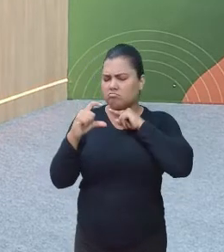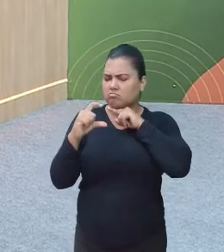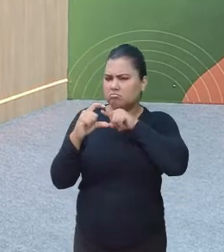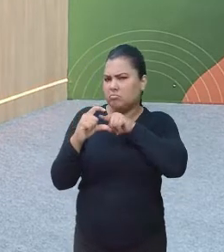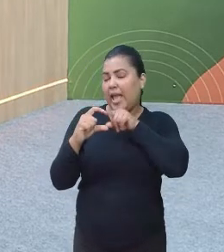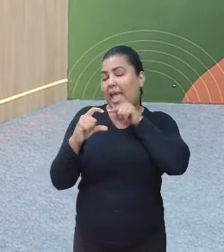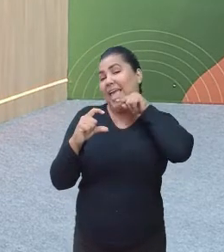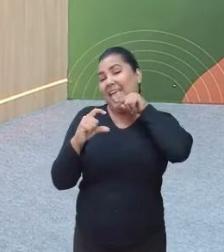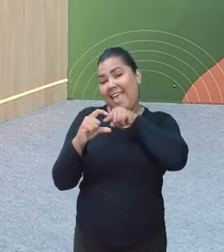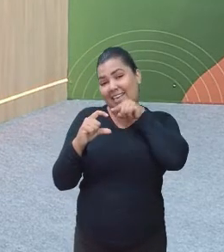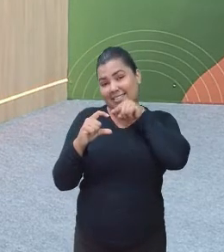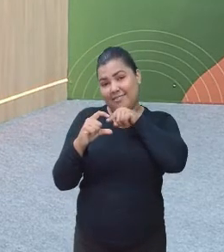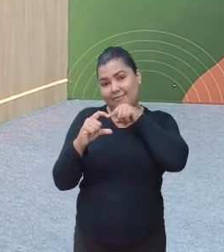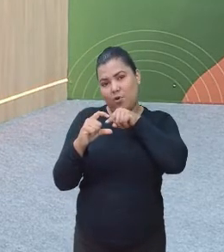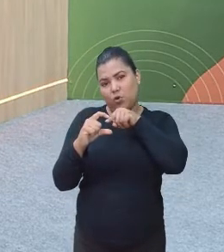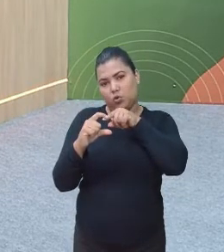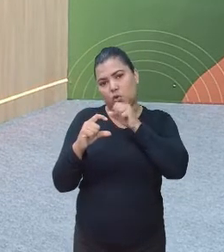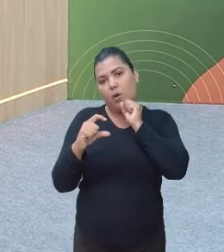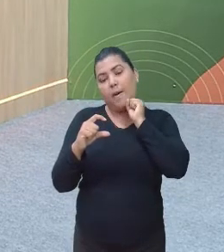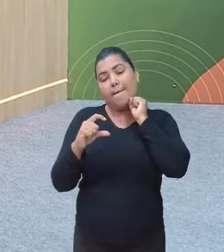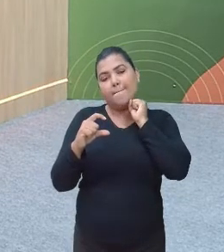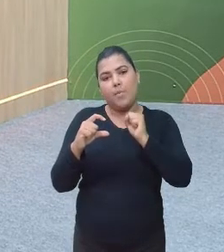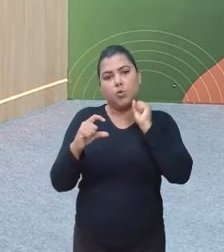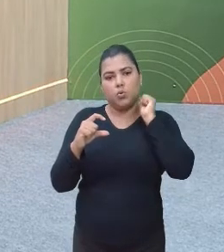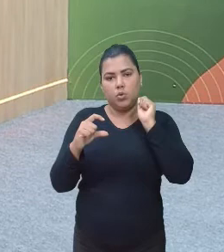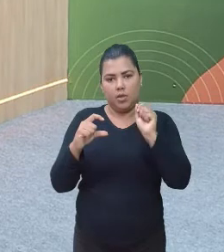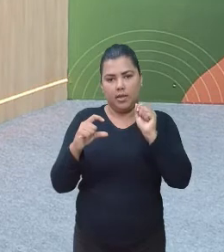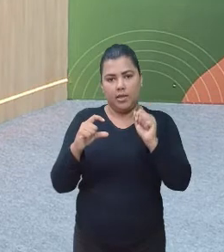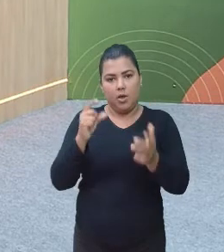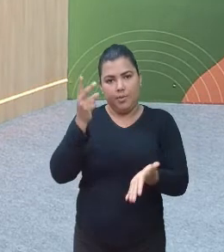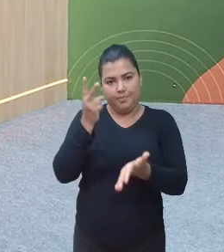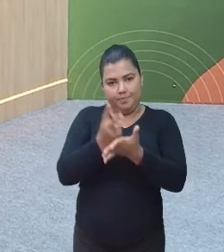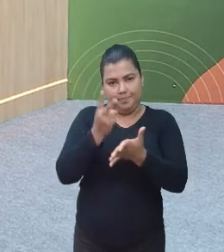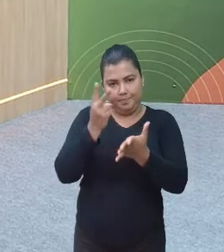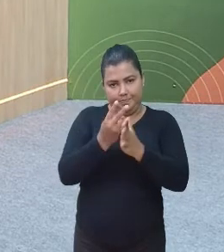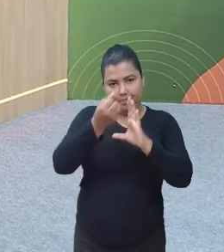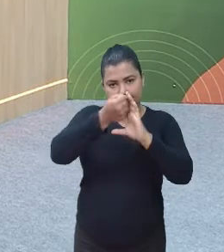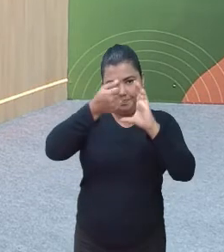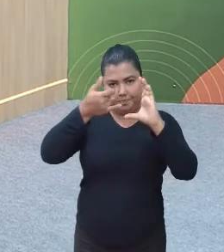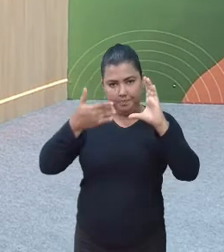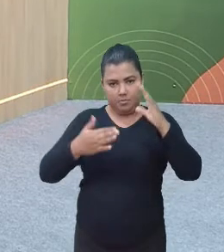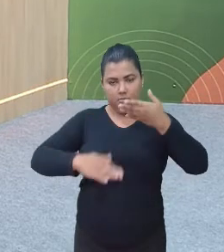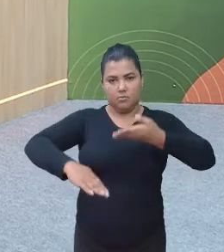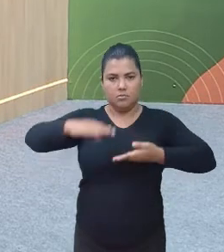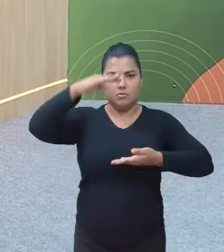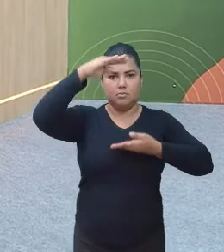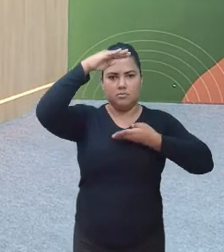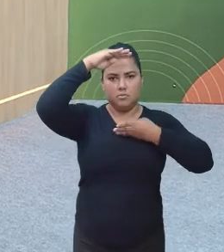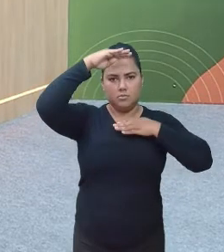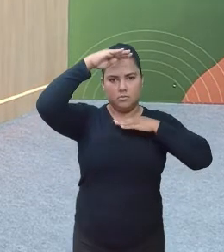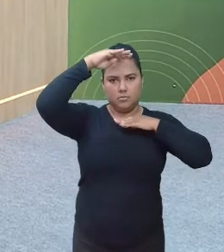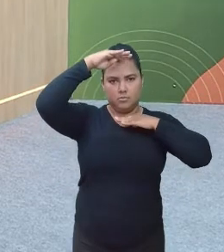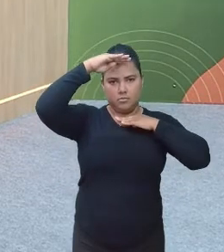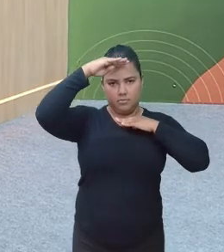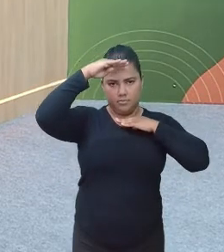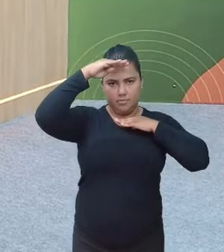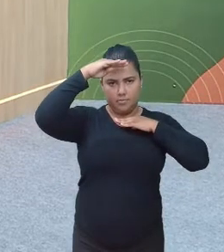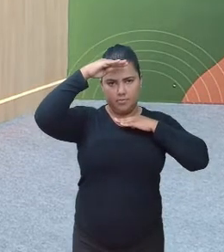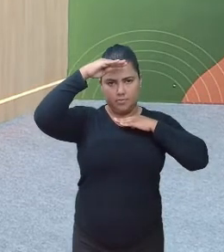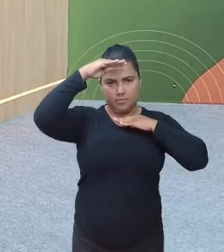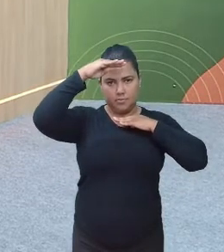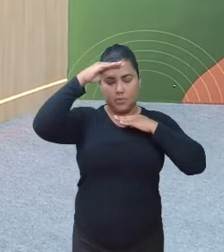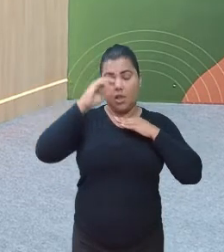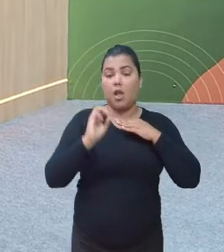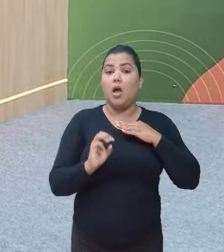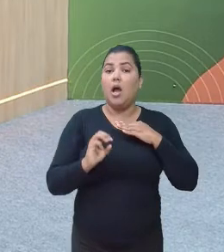foto 3x4 ela acaba preservando características do nosso rosto, que se você tirar uma foto, como eu disse,